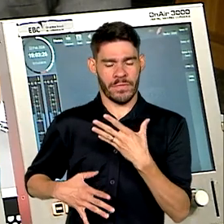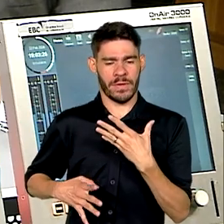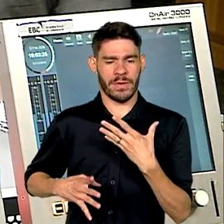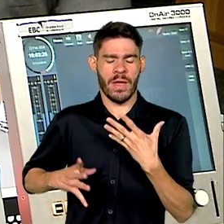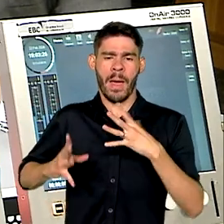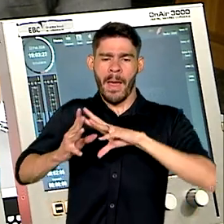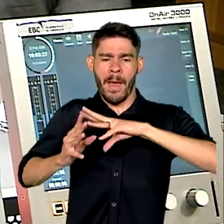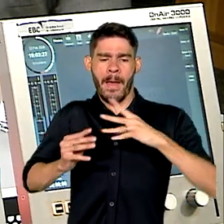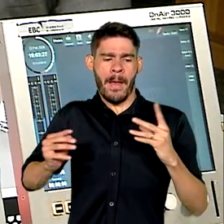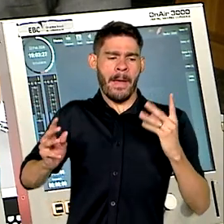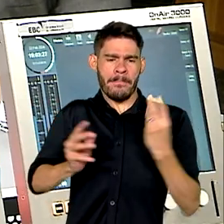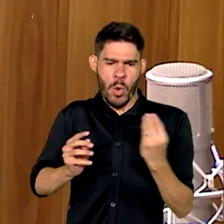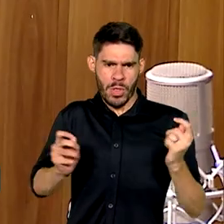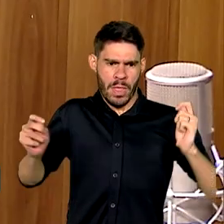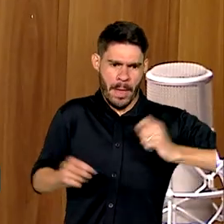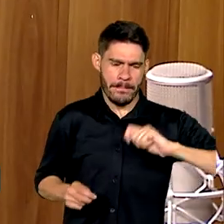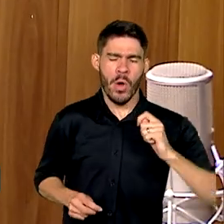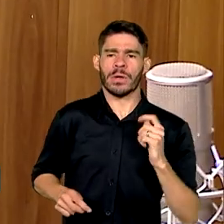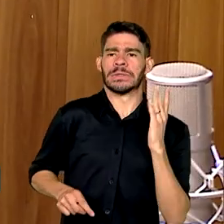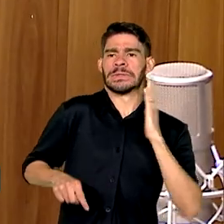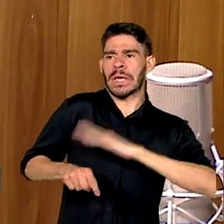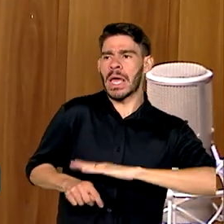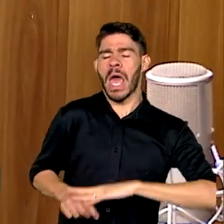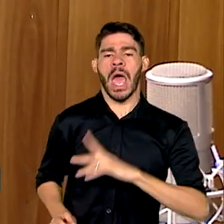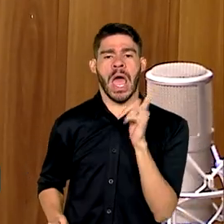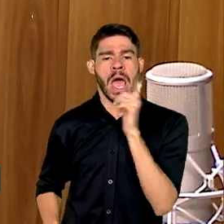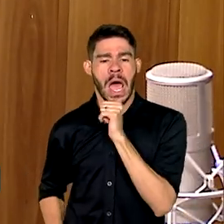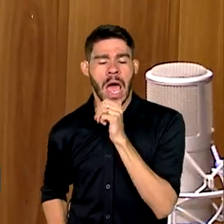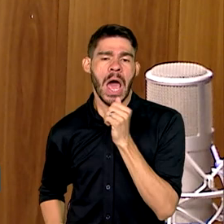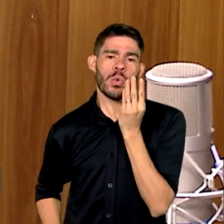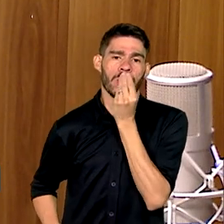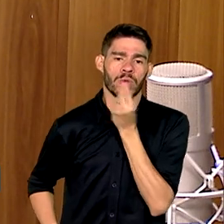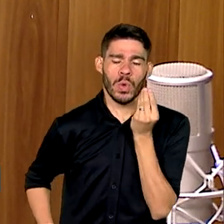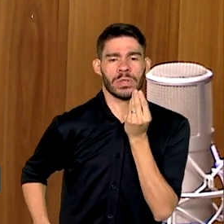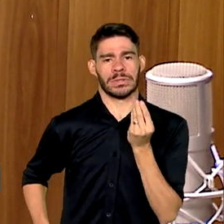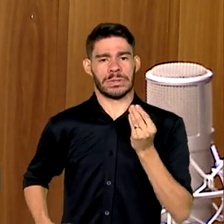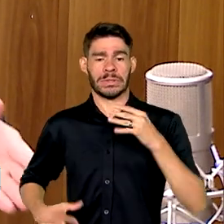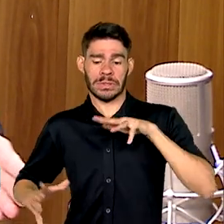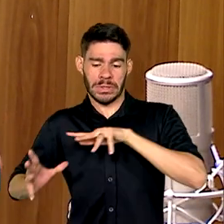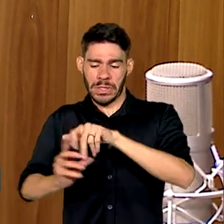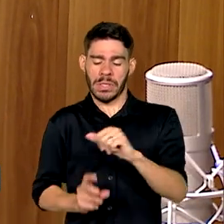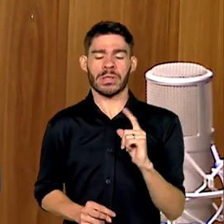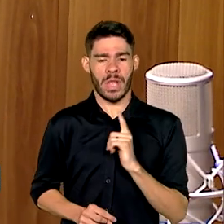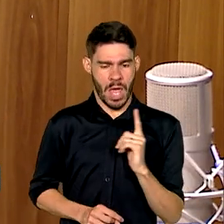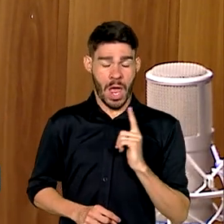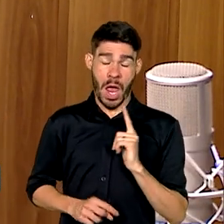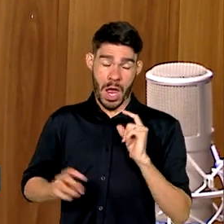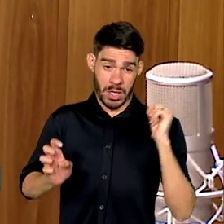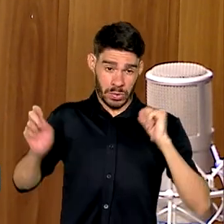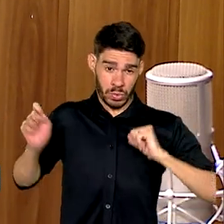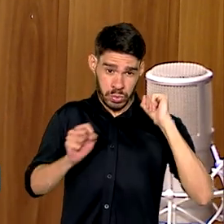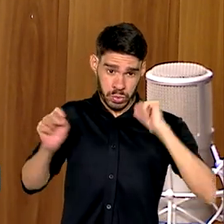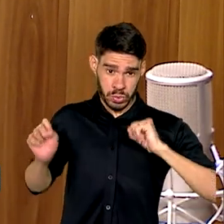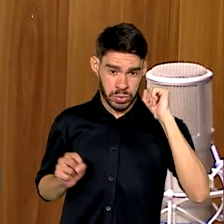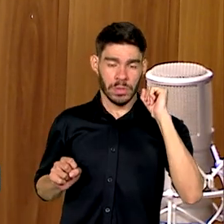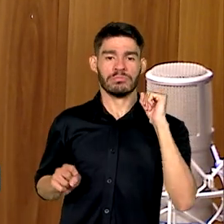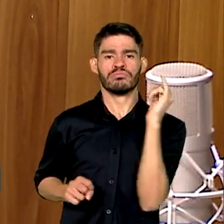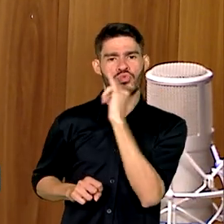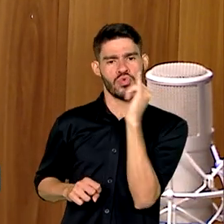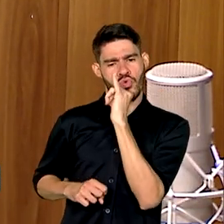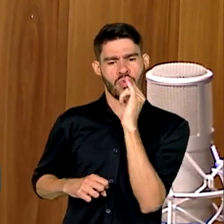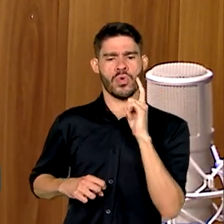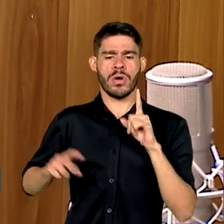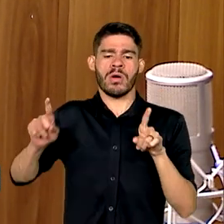nossas potencialidades naturais, nós temos 11% da água doce do planeta. Então, nós temos as nossas hidrelétricas, muito em